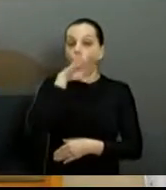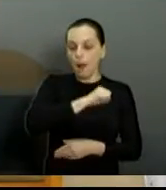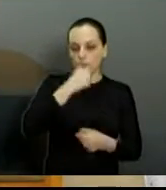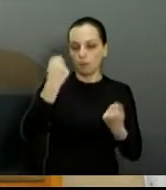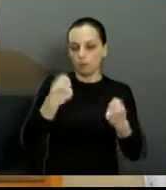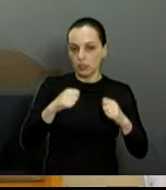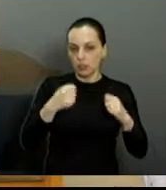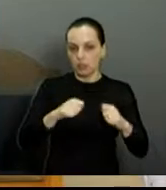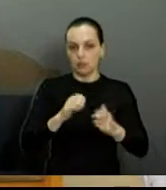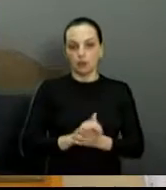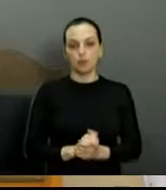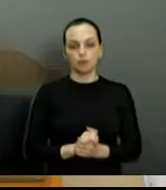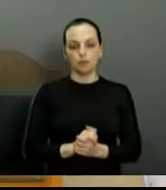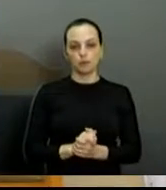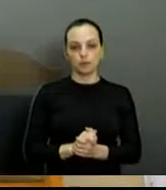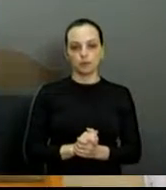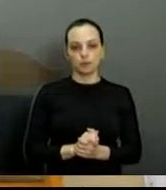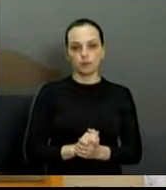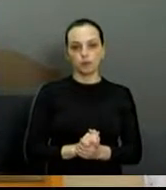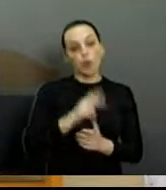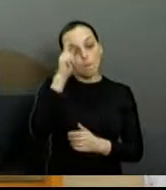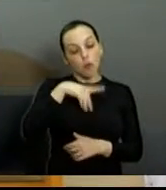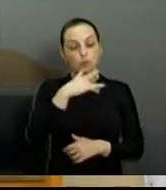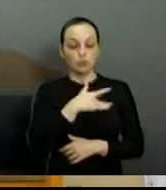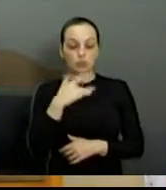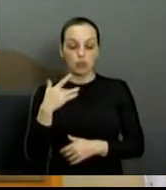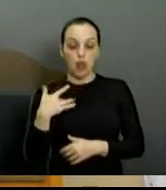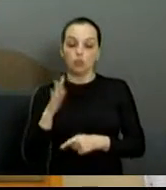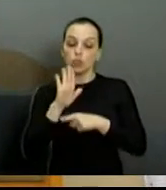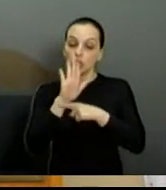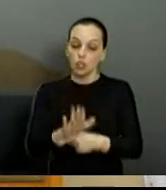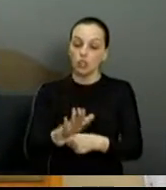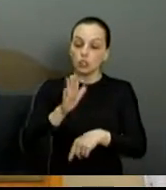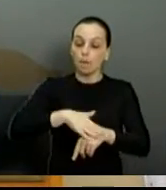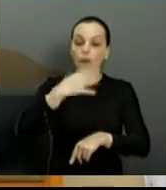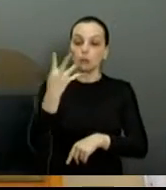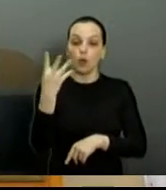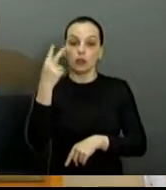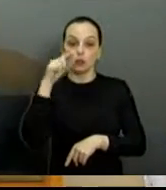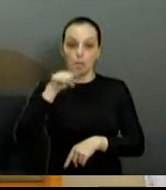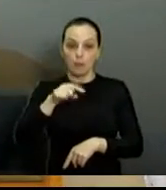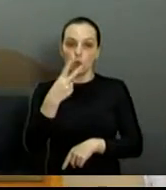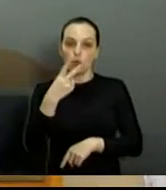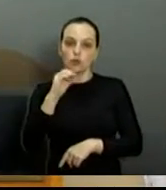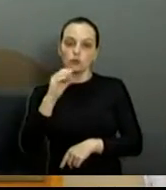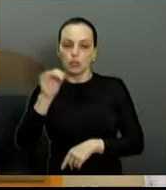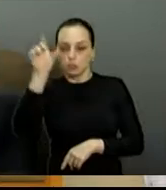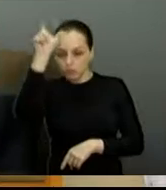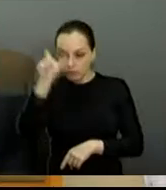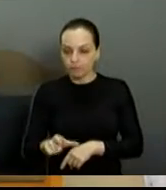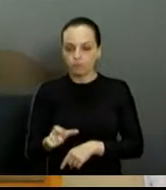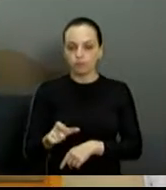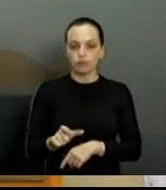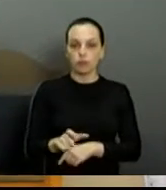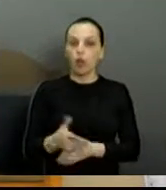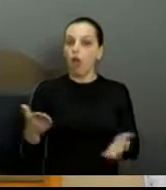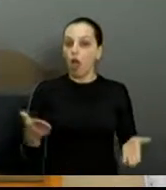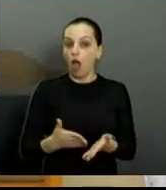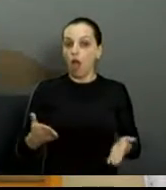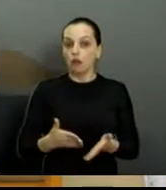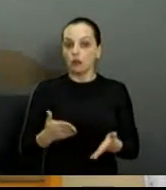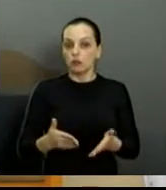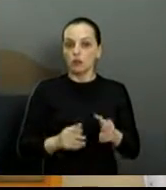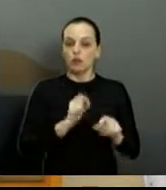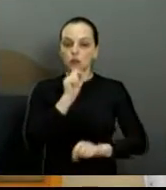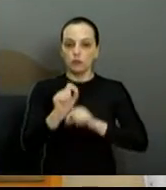é um posto que atende como eu disse aqui mais de 4200 pessoa né ali dá agora ficou praticamente